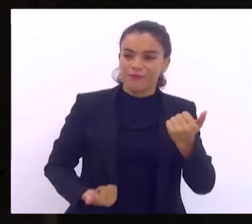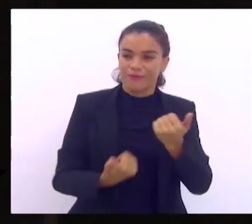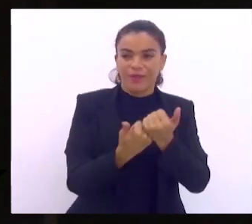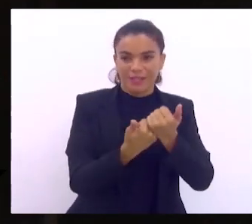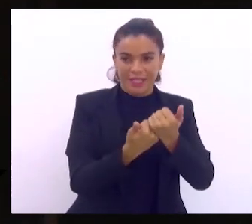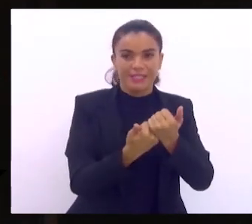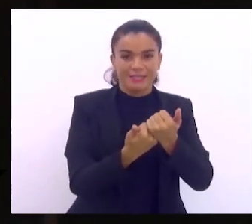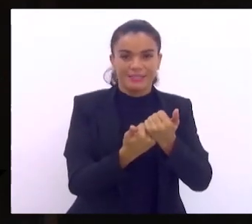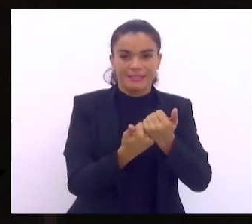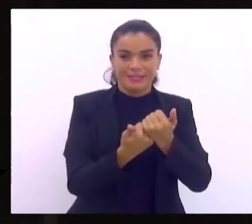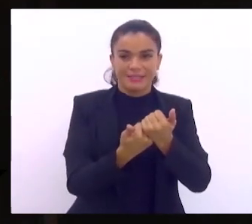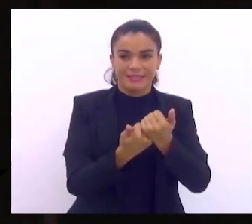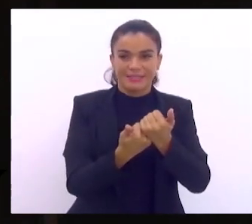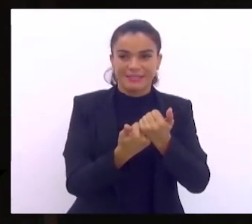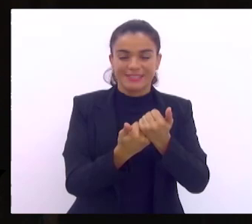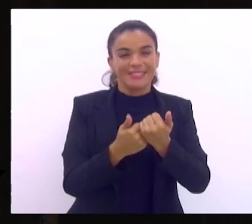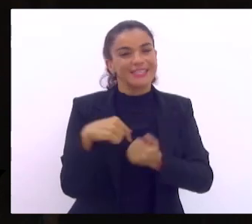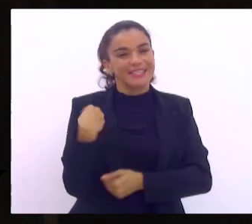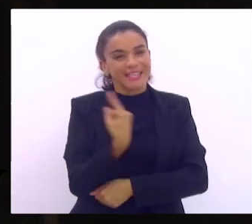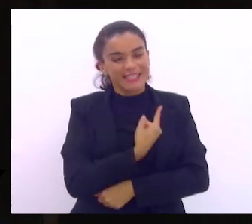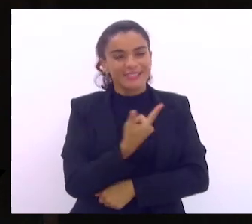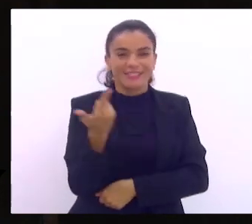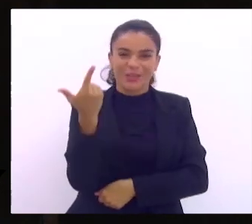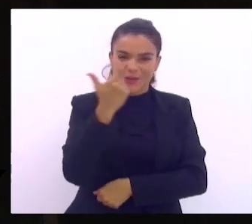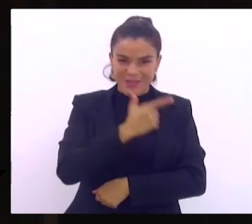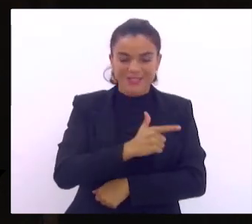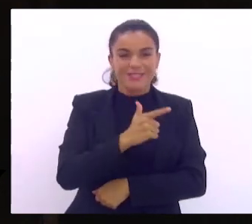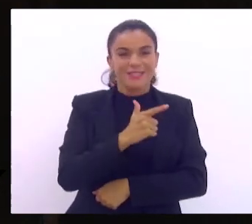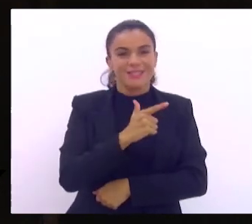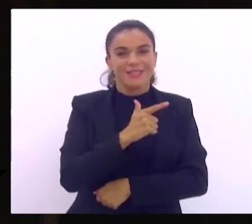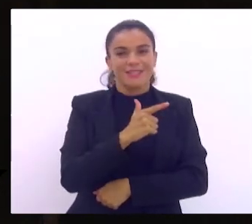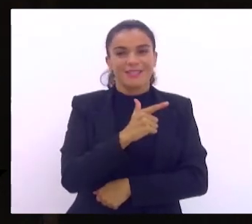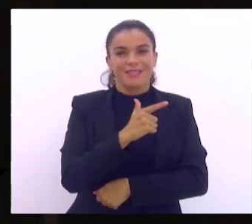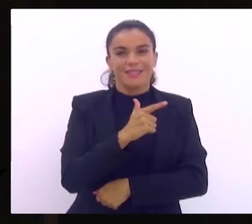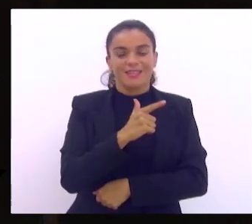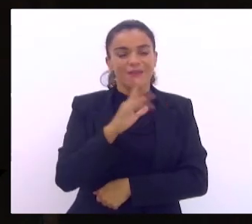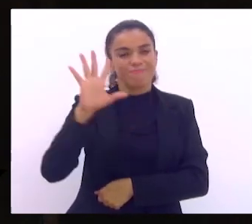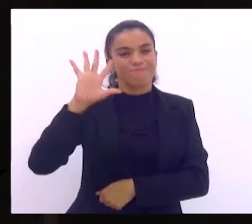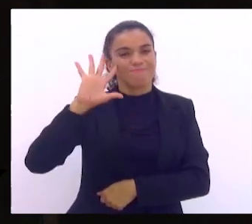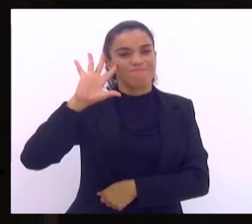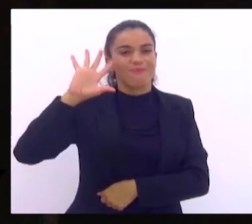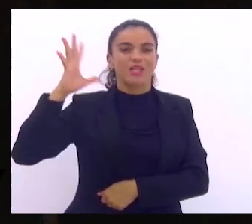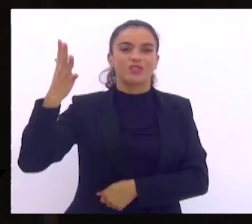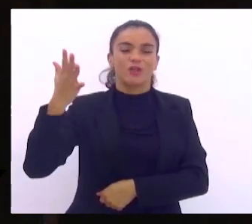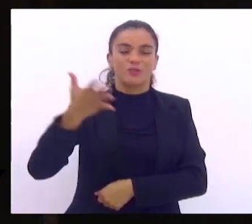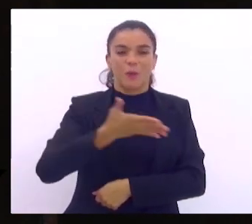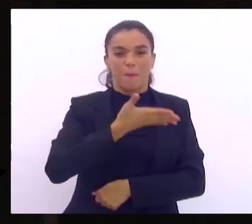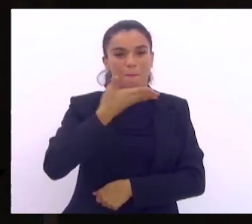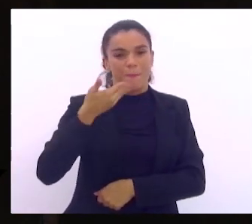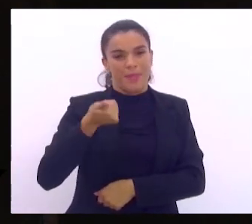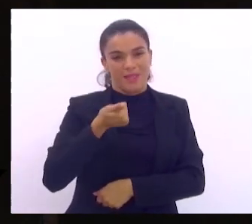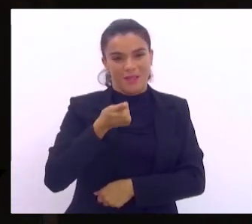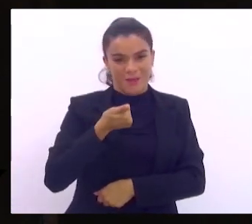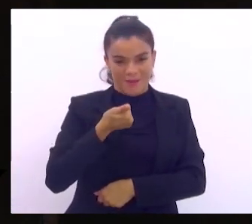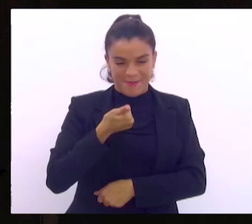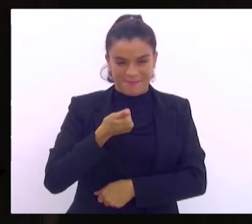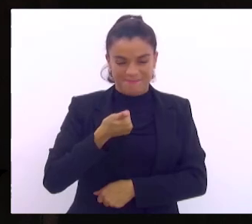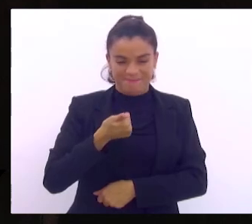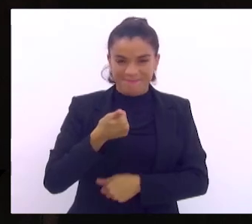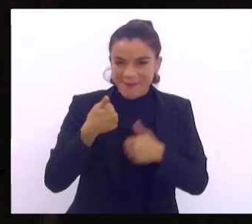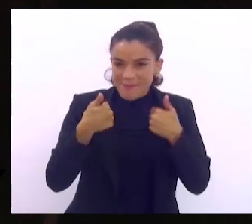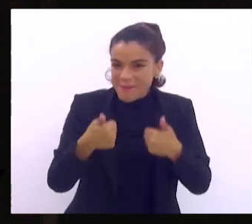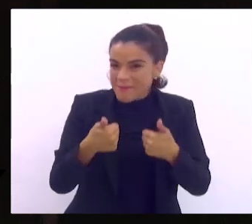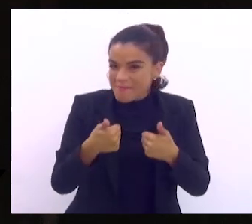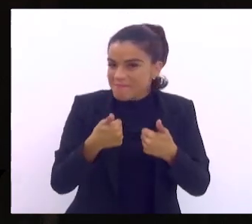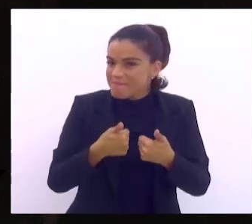fortalecidas e que a gente chegue a um resultado final. Tá? Conto